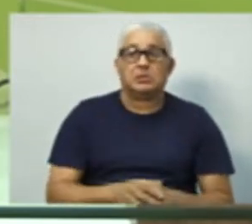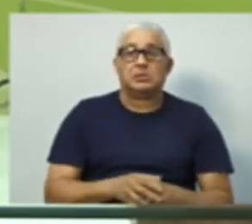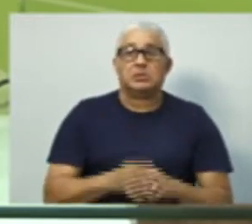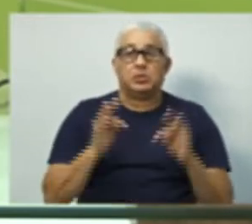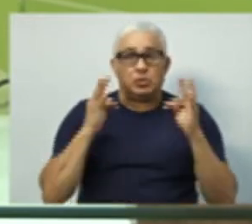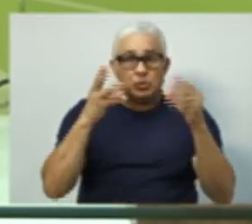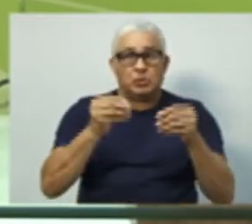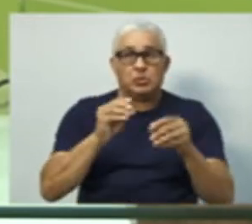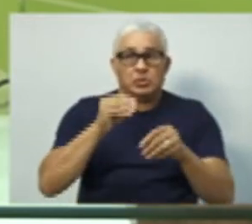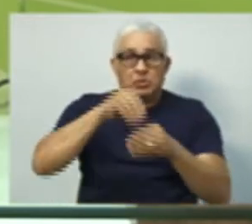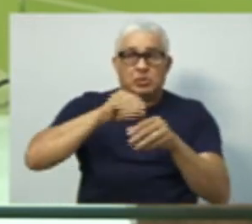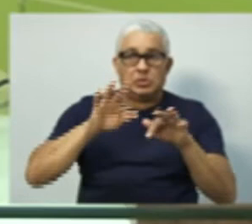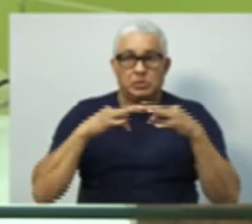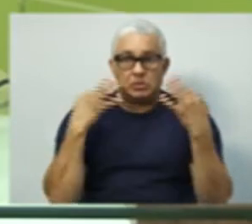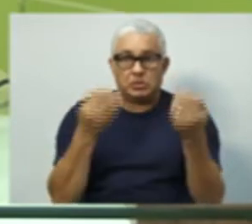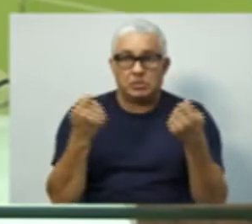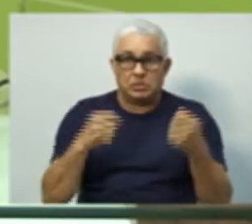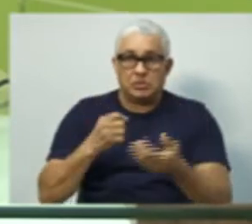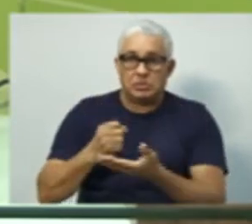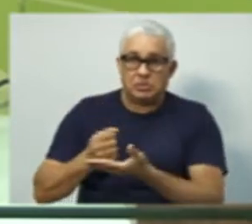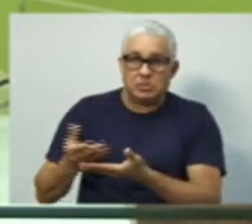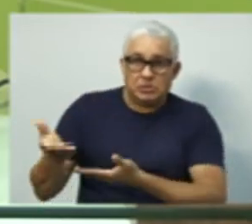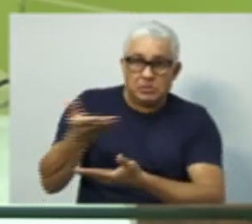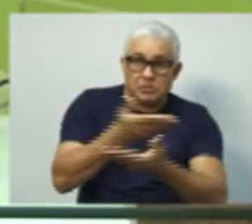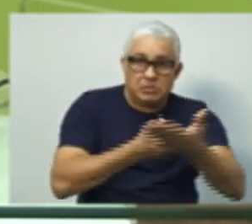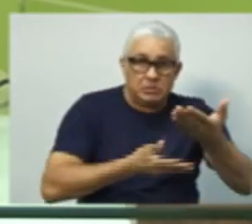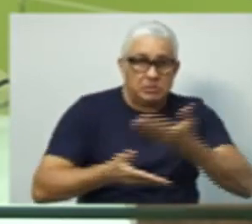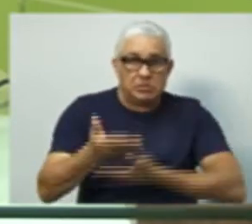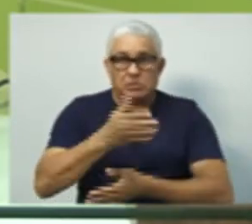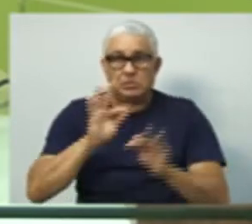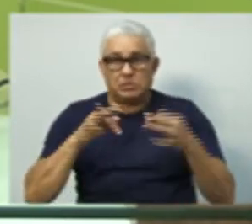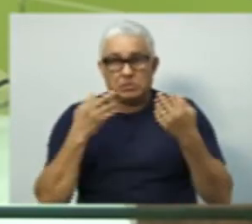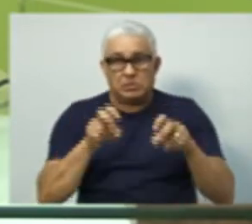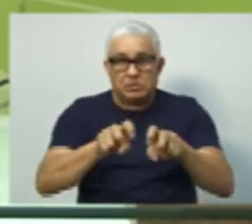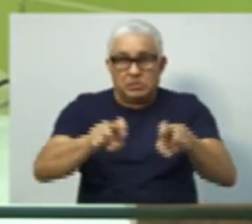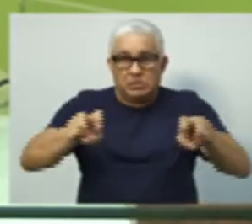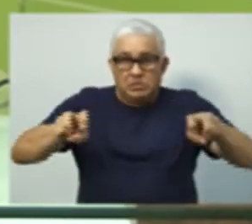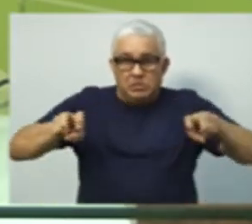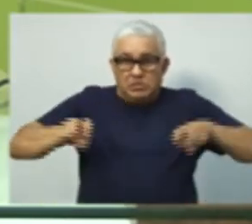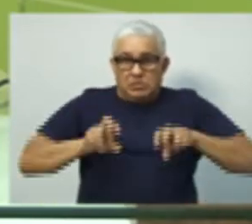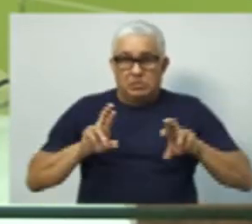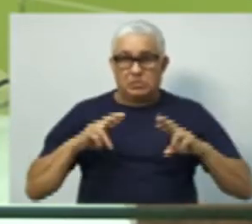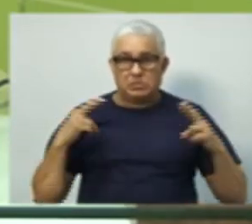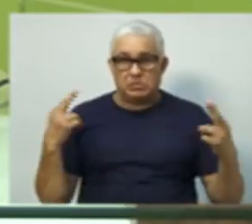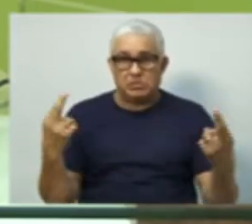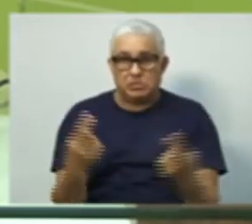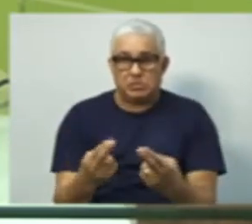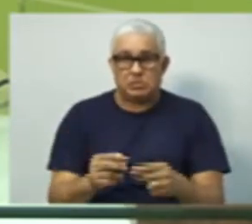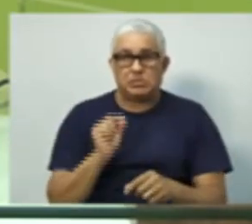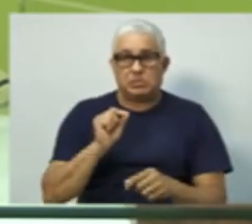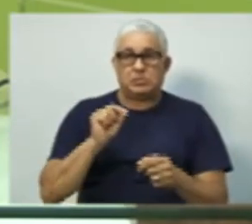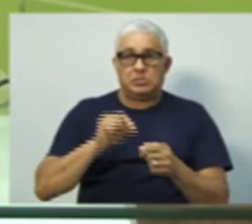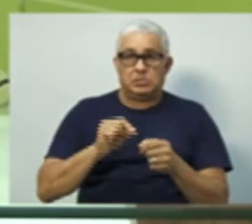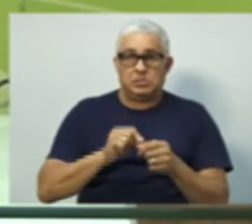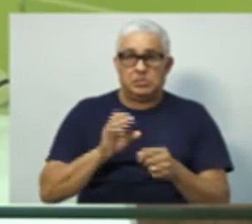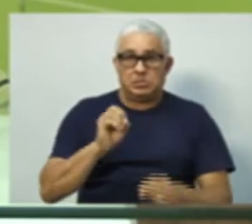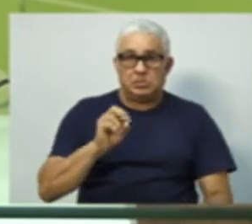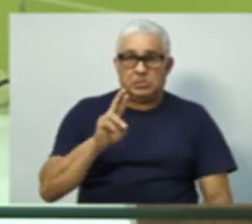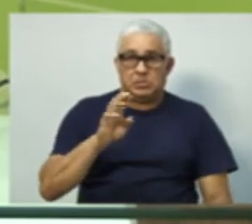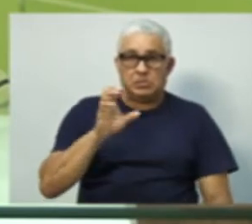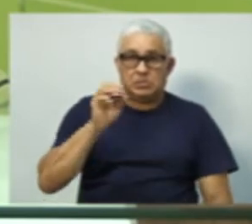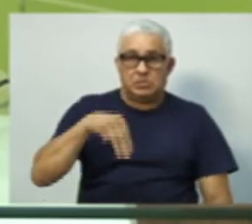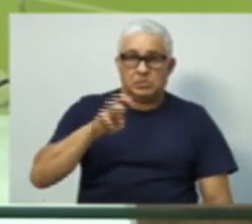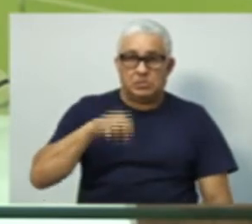mês. Se tem um recurso para chegar de fora, um repasse do governo, se vai haver uma concessão, se vai haver